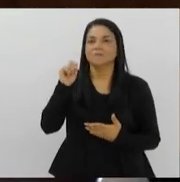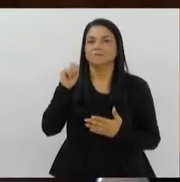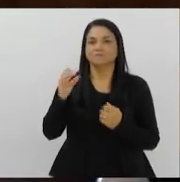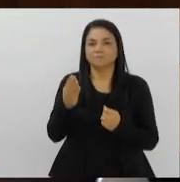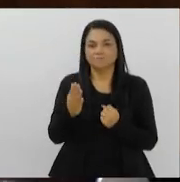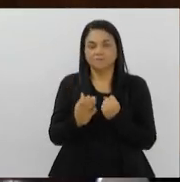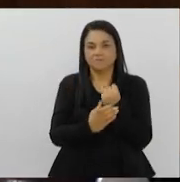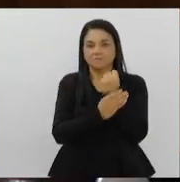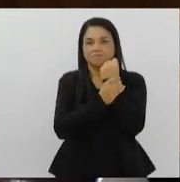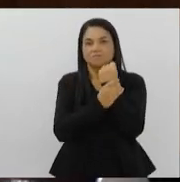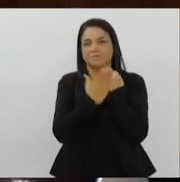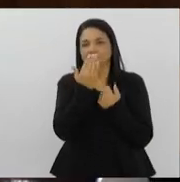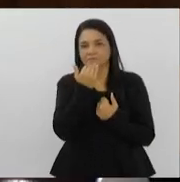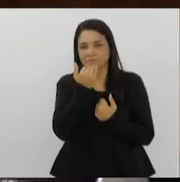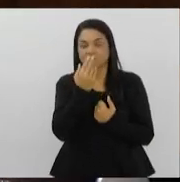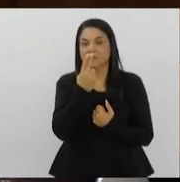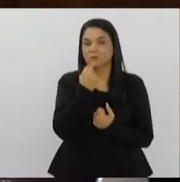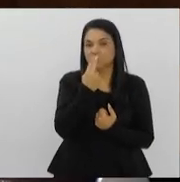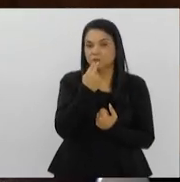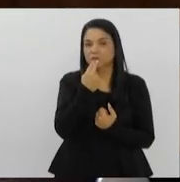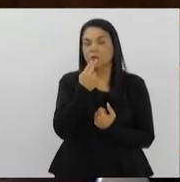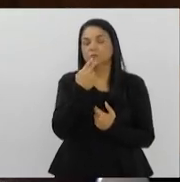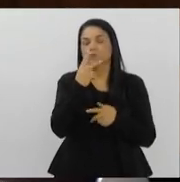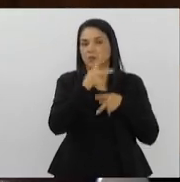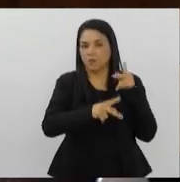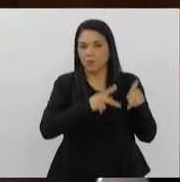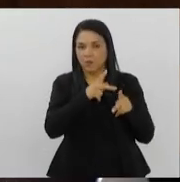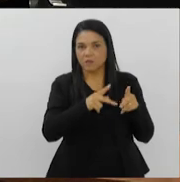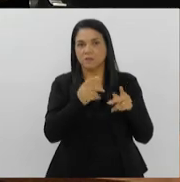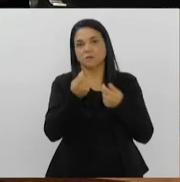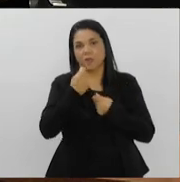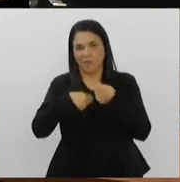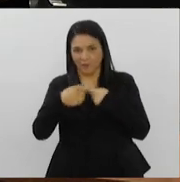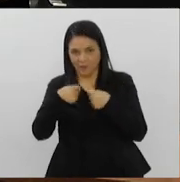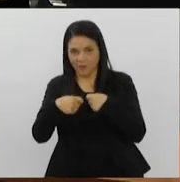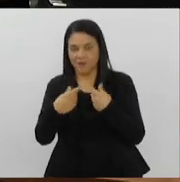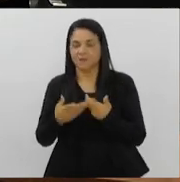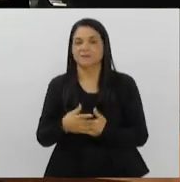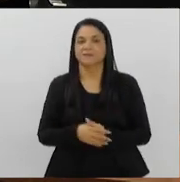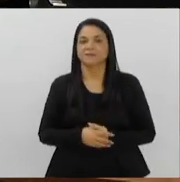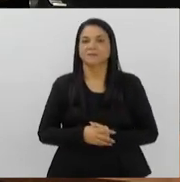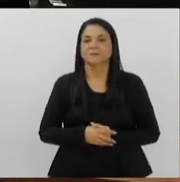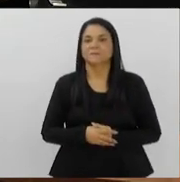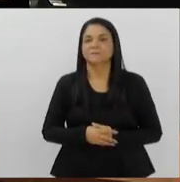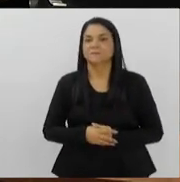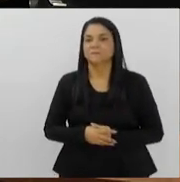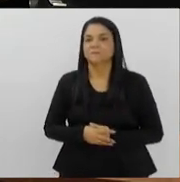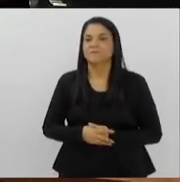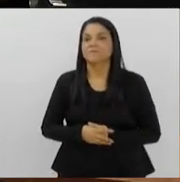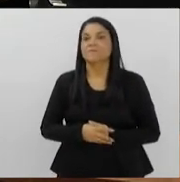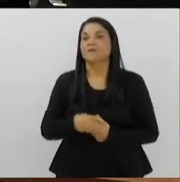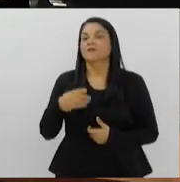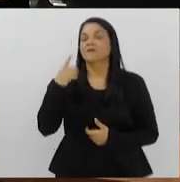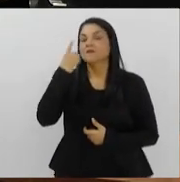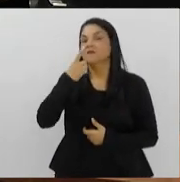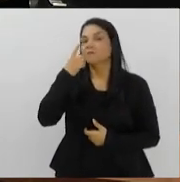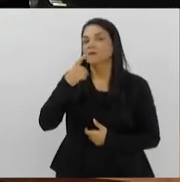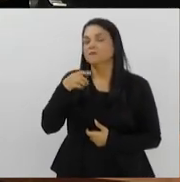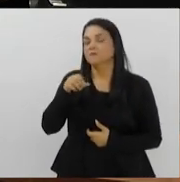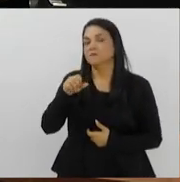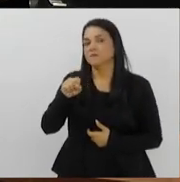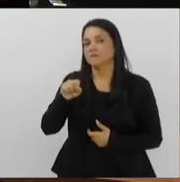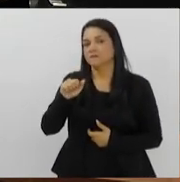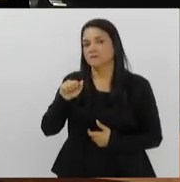a saúde da nossa gente e a nossa economia. Coautoria, Tiaju, presidente. Dr. Carlos Mink, deputado Samuel